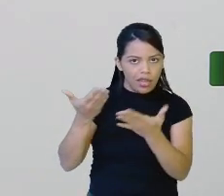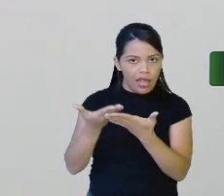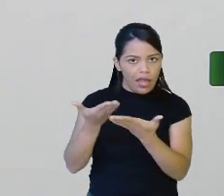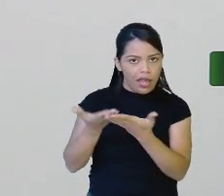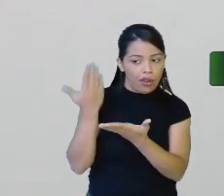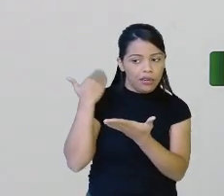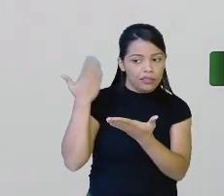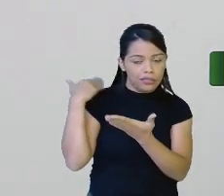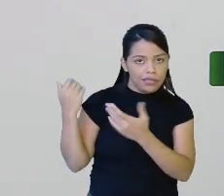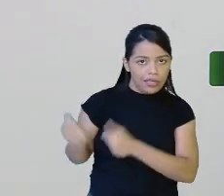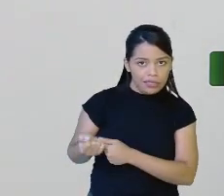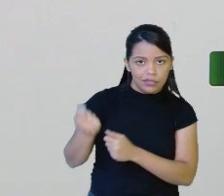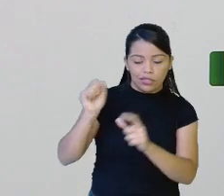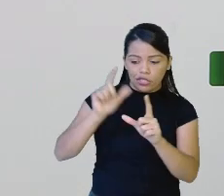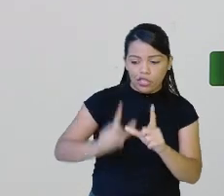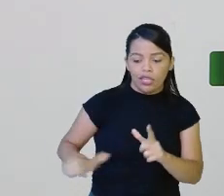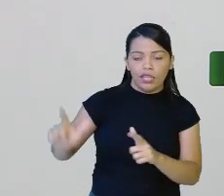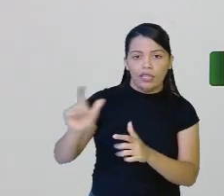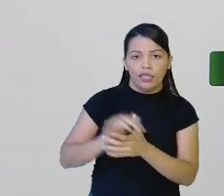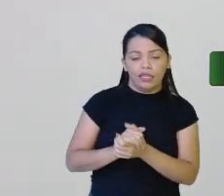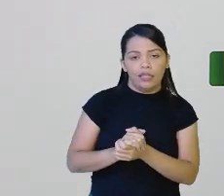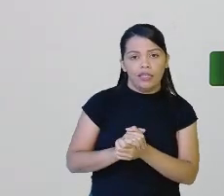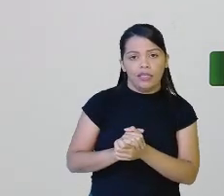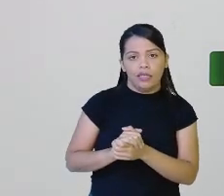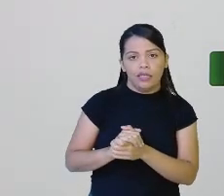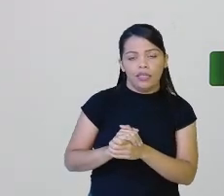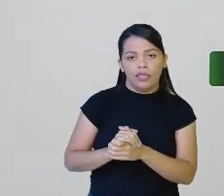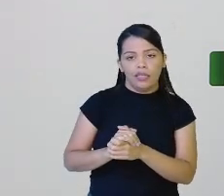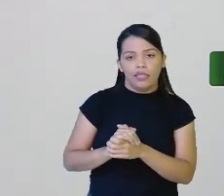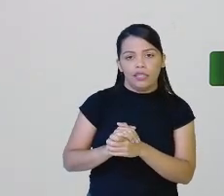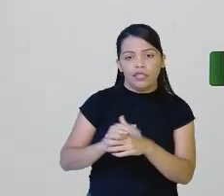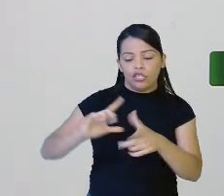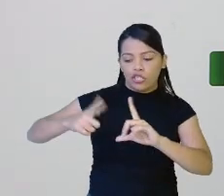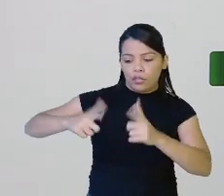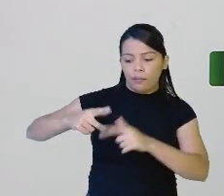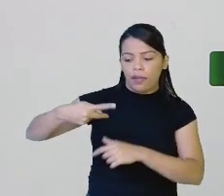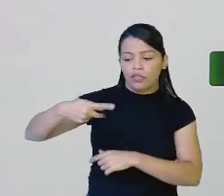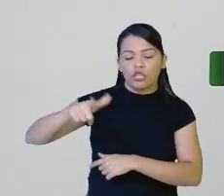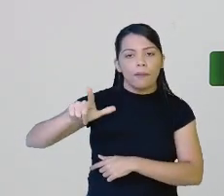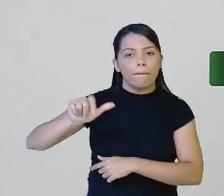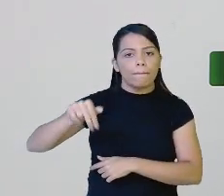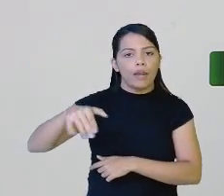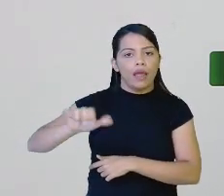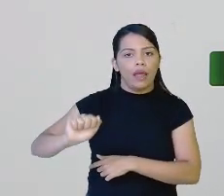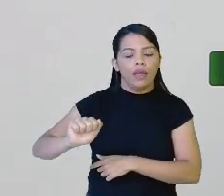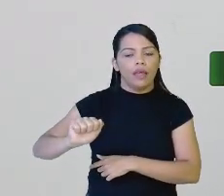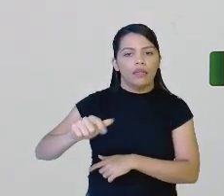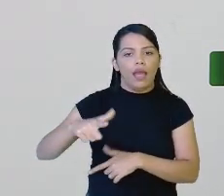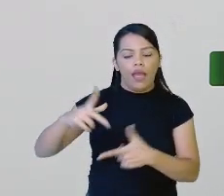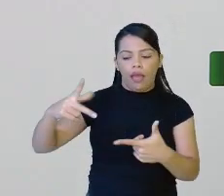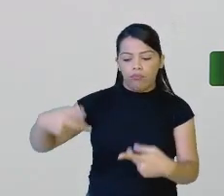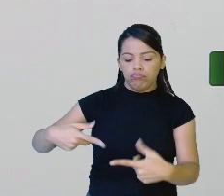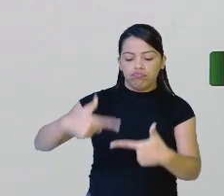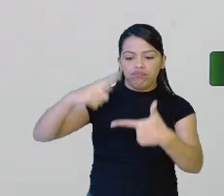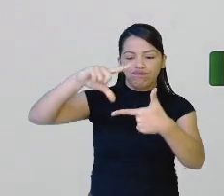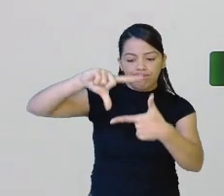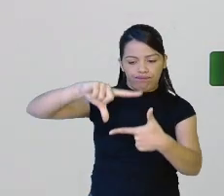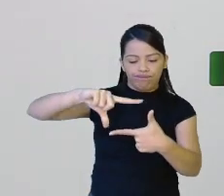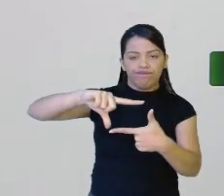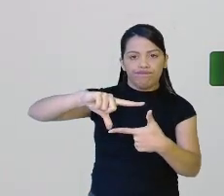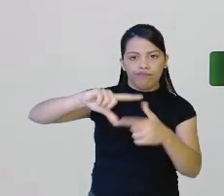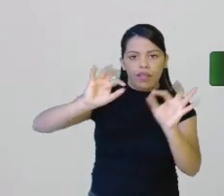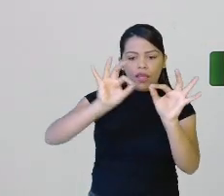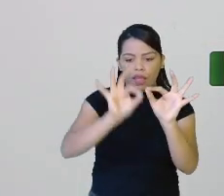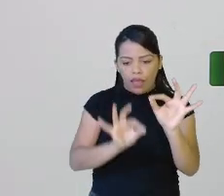de figuras planas sabe bem que isso daqui é uma figura poligonal retangular, onde eu